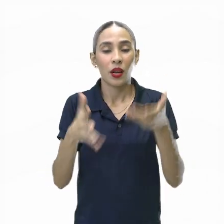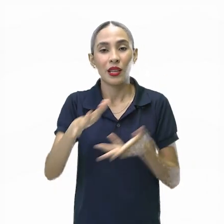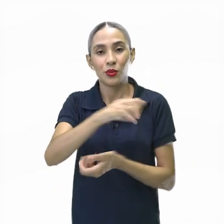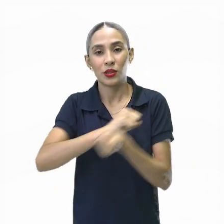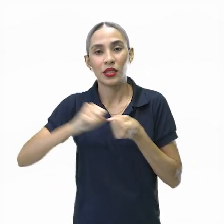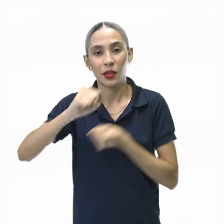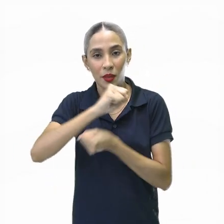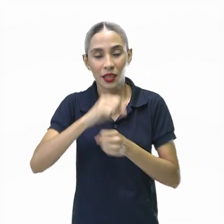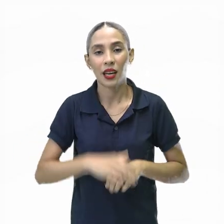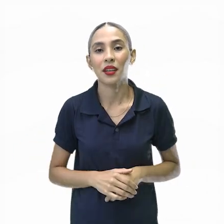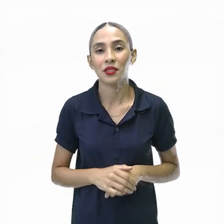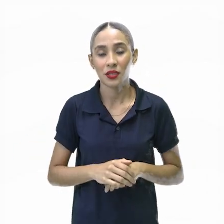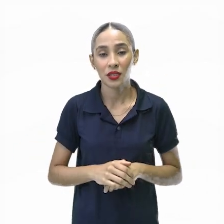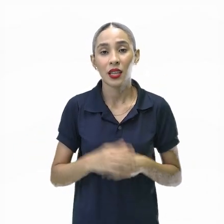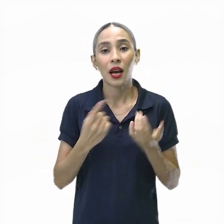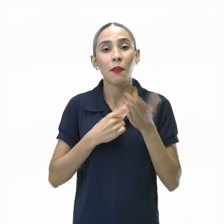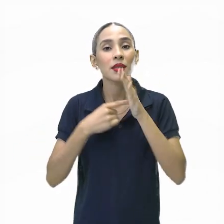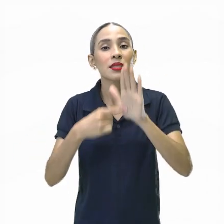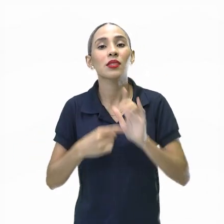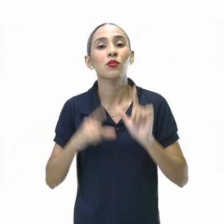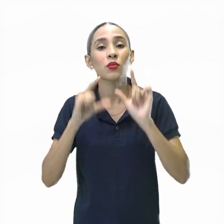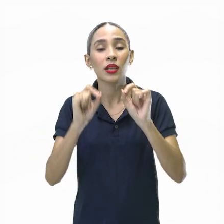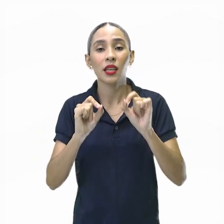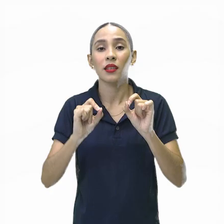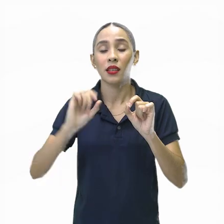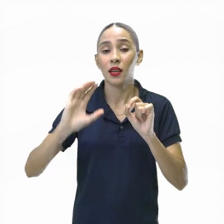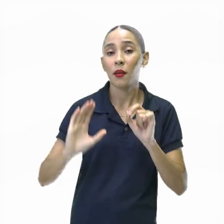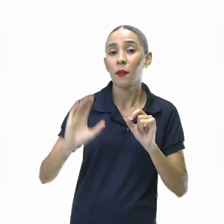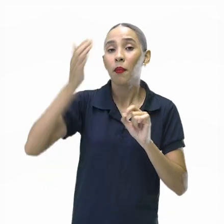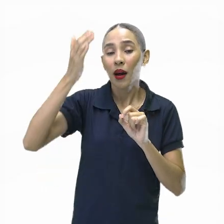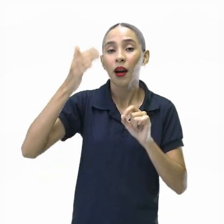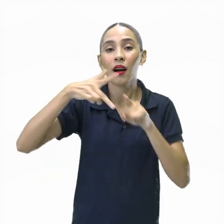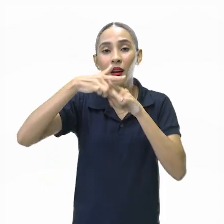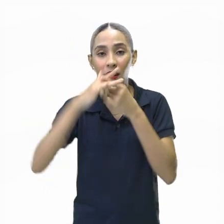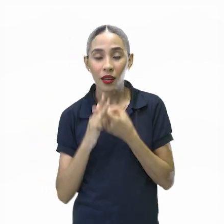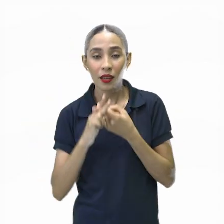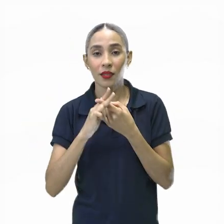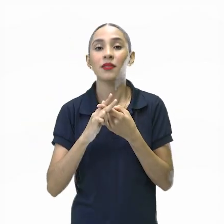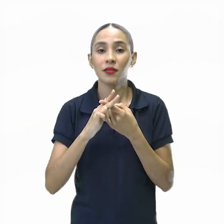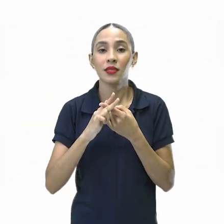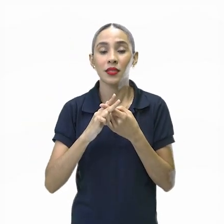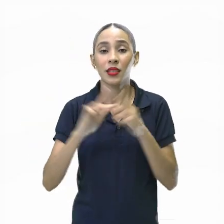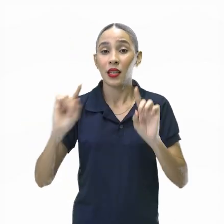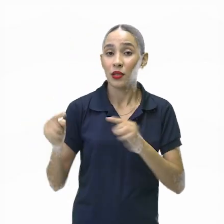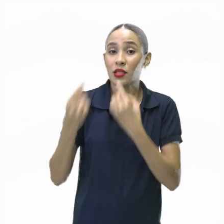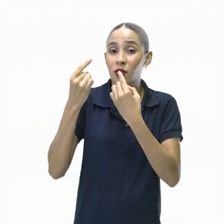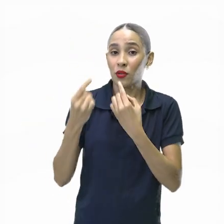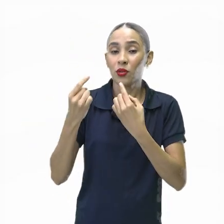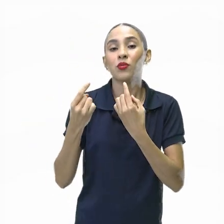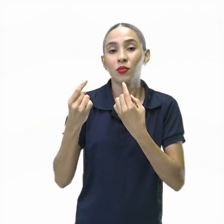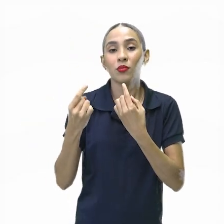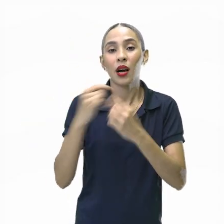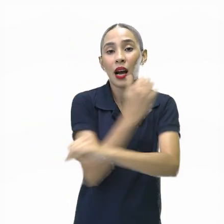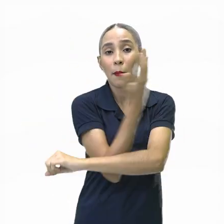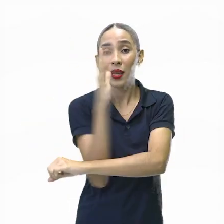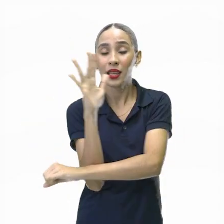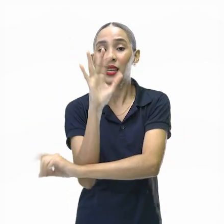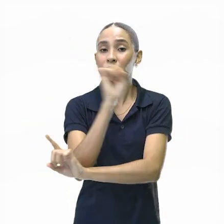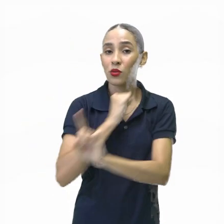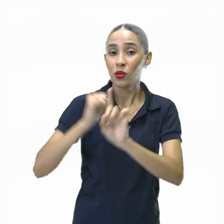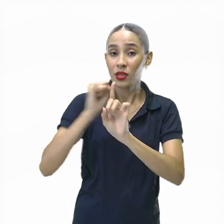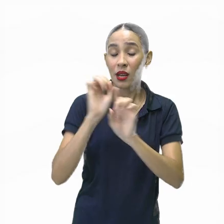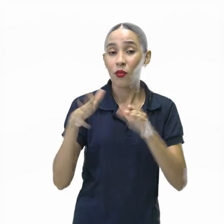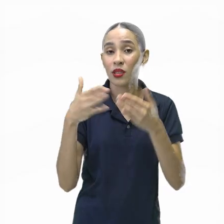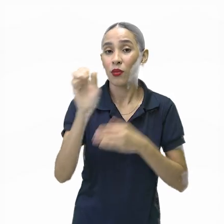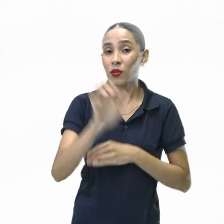da sustentabilidade, oferecendo soluções para desafios ambientais e sociais. Então,